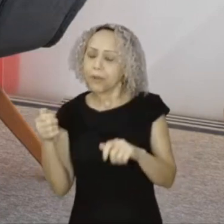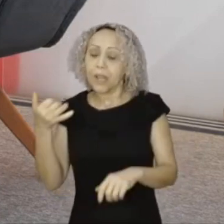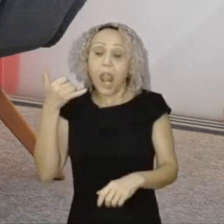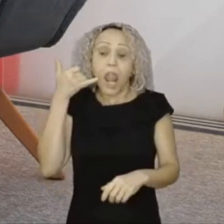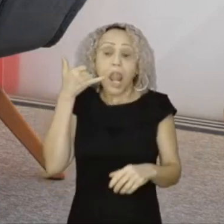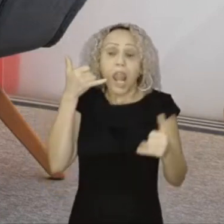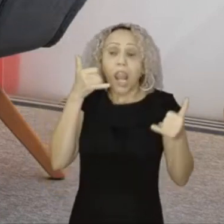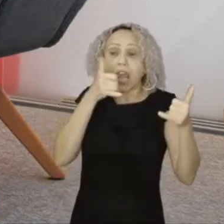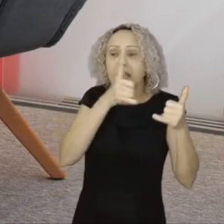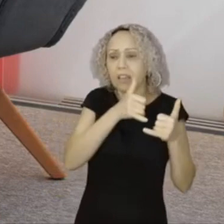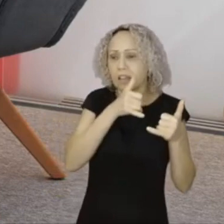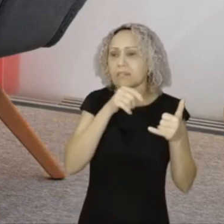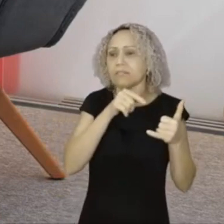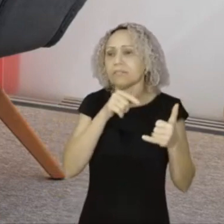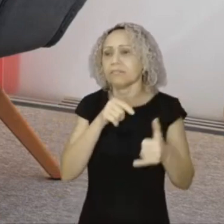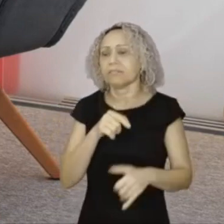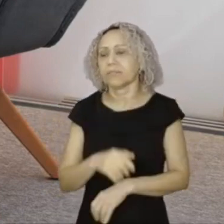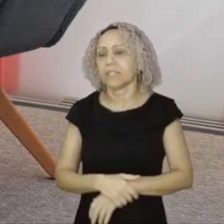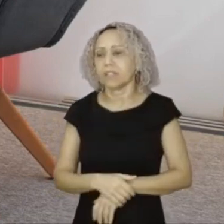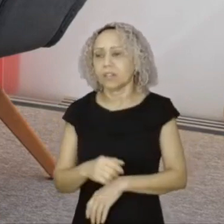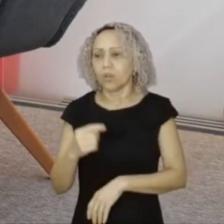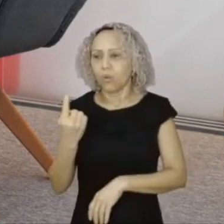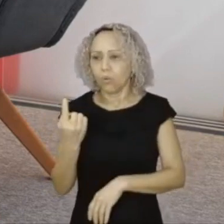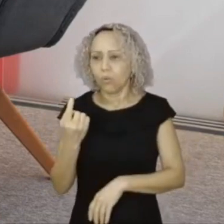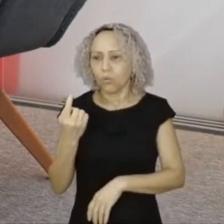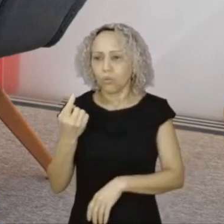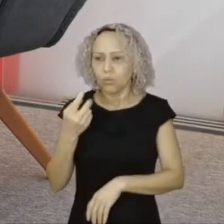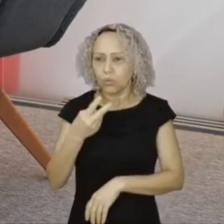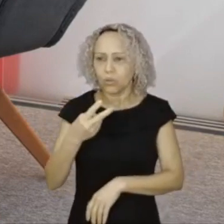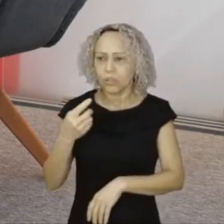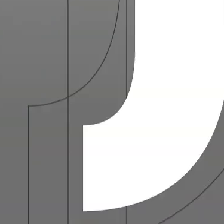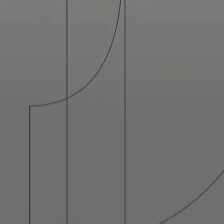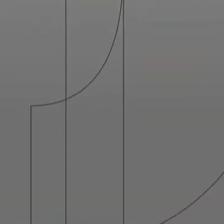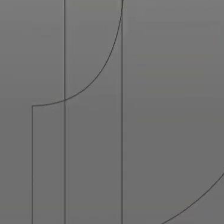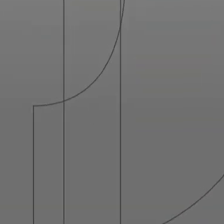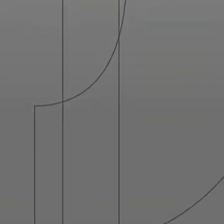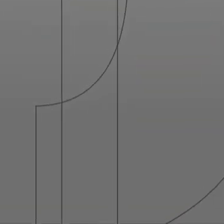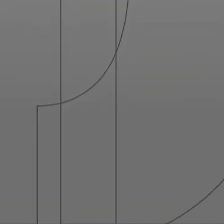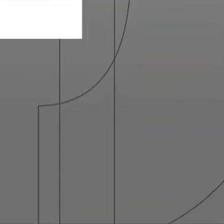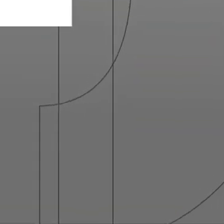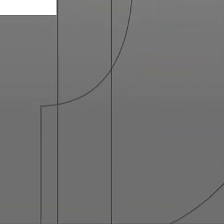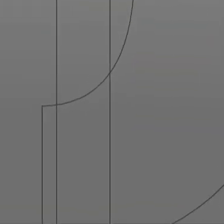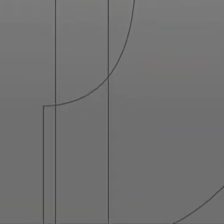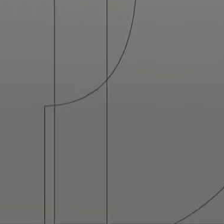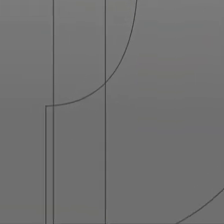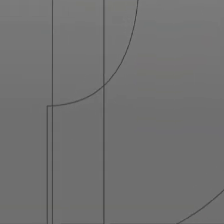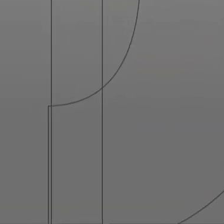mais o Bolsa Família. Obrigada, secretária, pela presença aqui com a gente. Volte sempre.